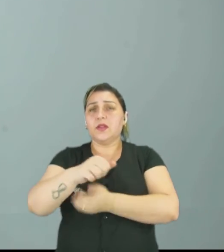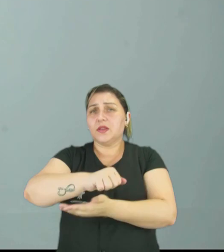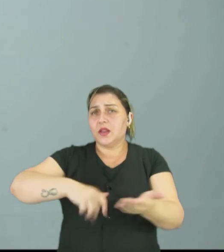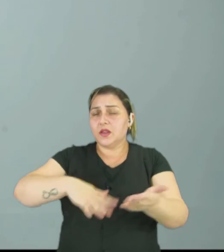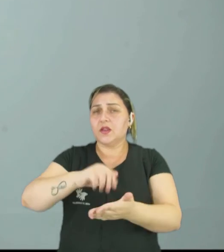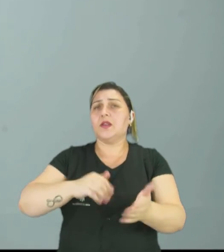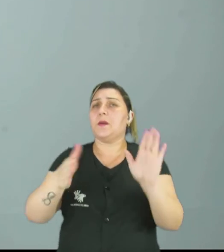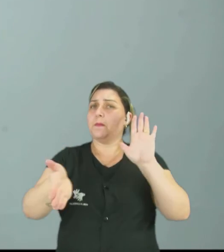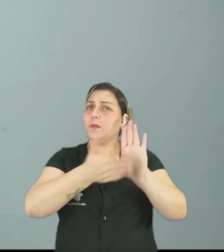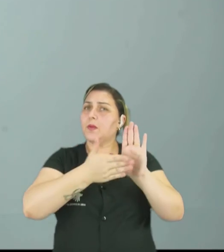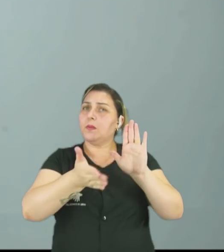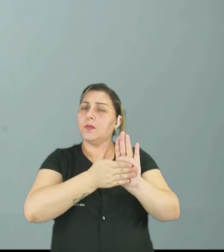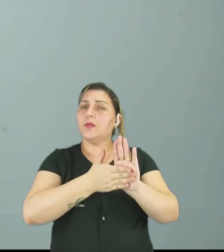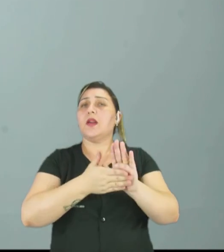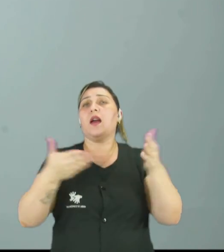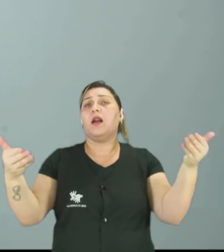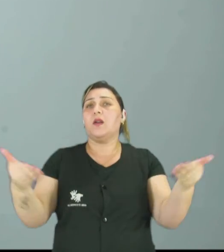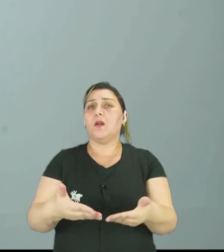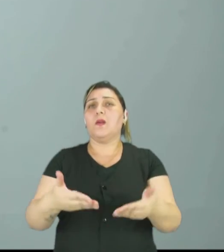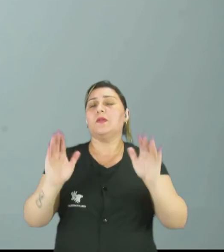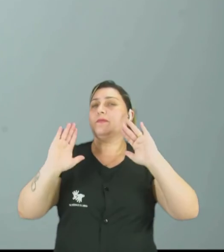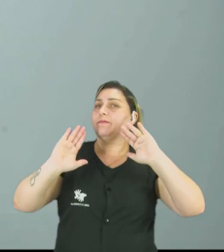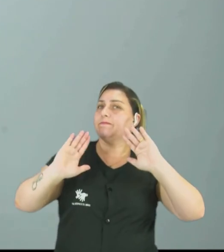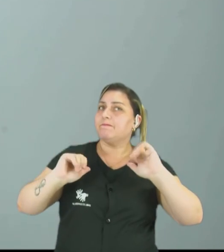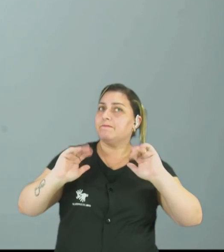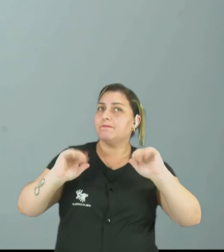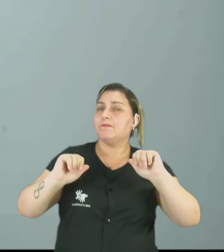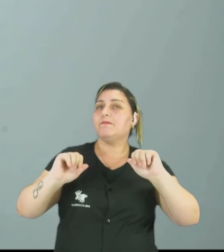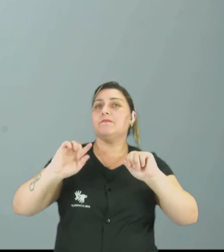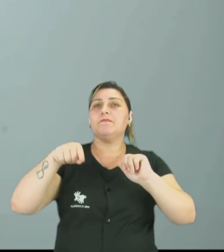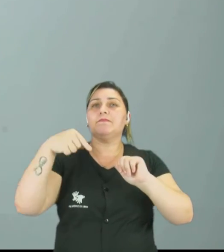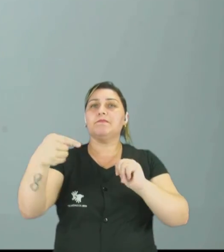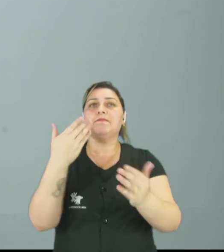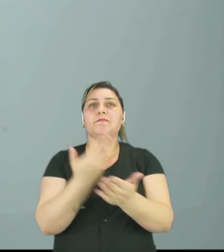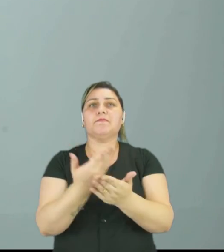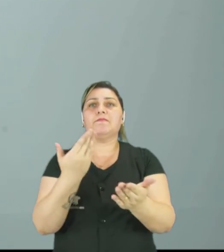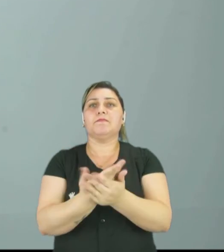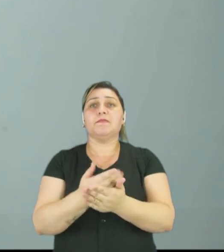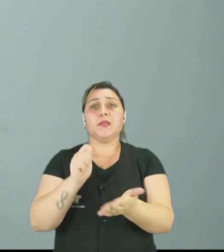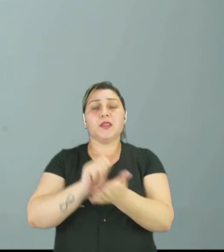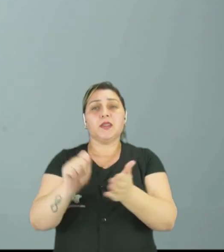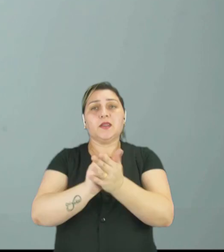atividades aqui propostas. E agora ficamos por aqui, até a próxima aula e